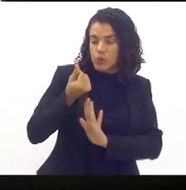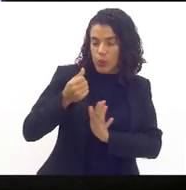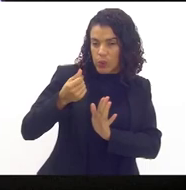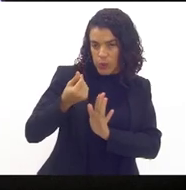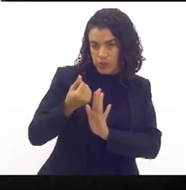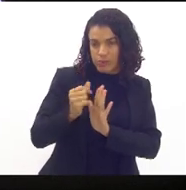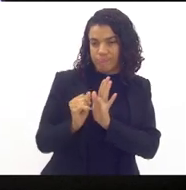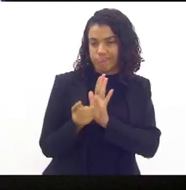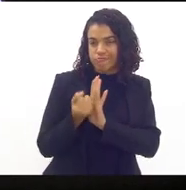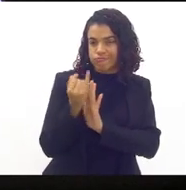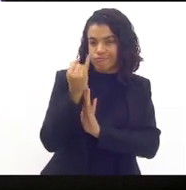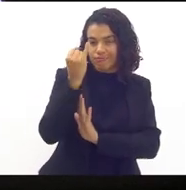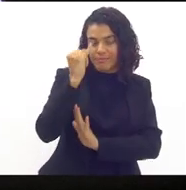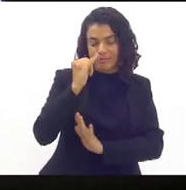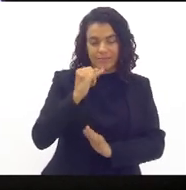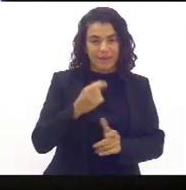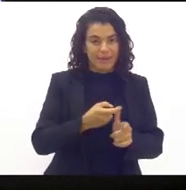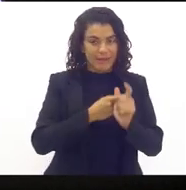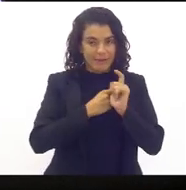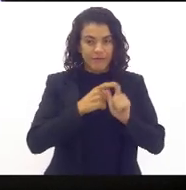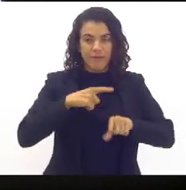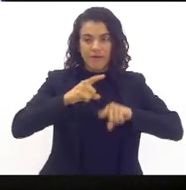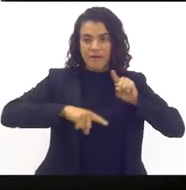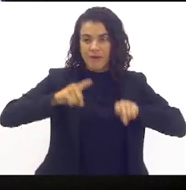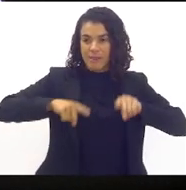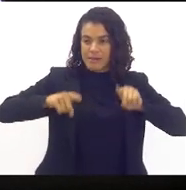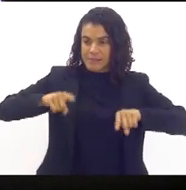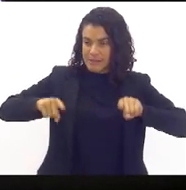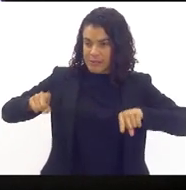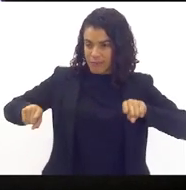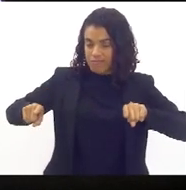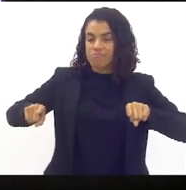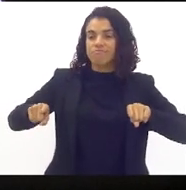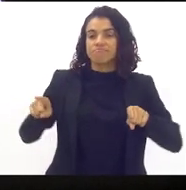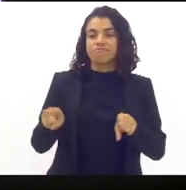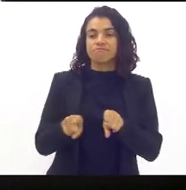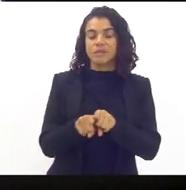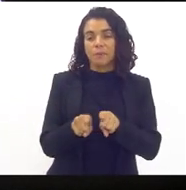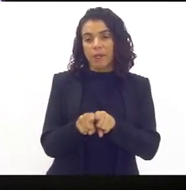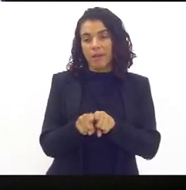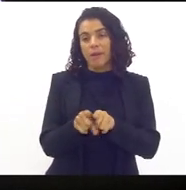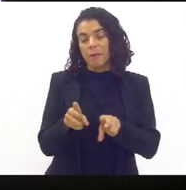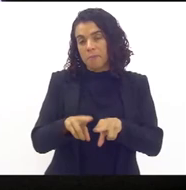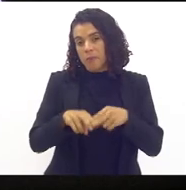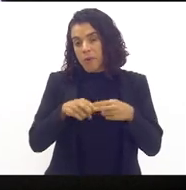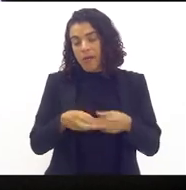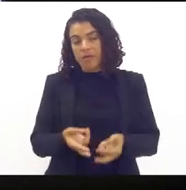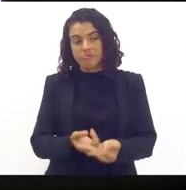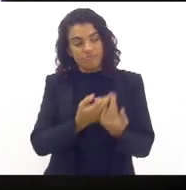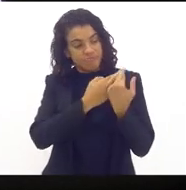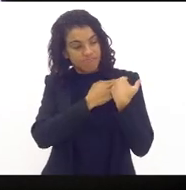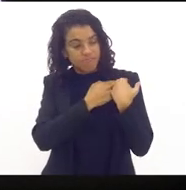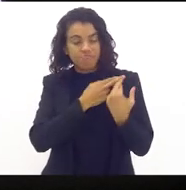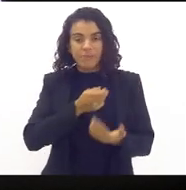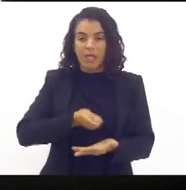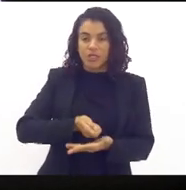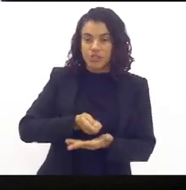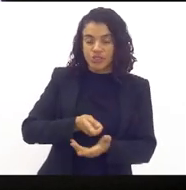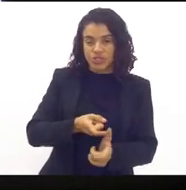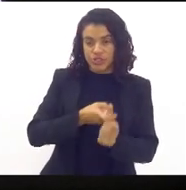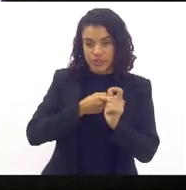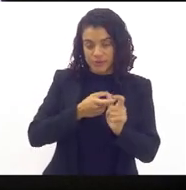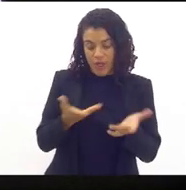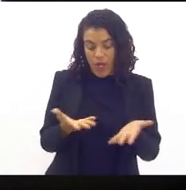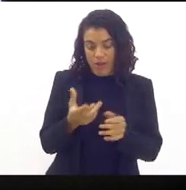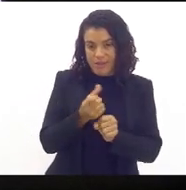trazendo uma grande variação, né, com a retomada das obrigações da dívida a partir desse